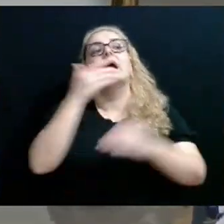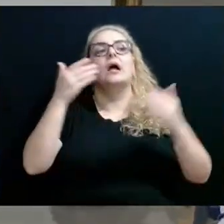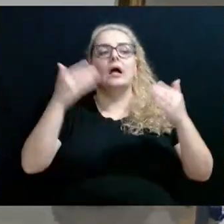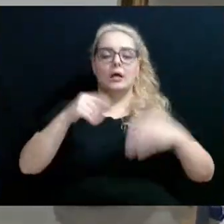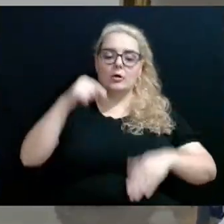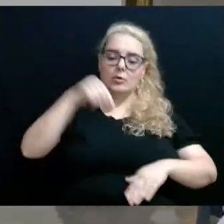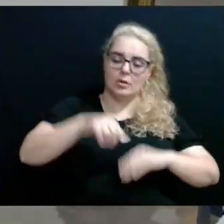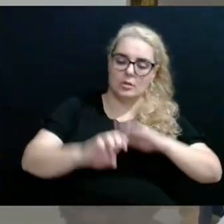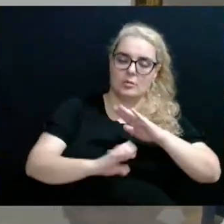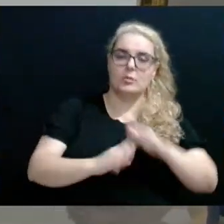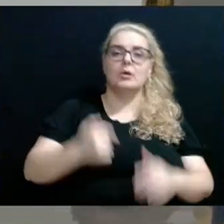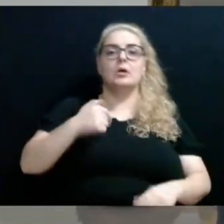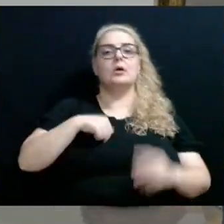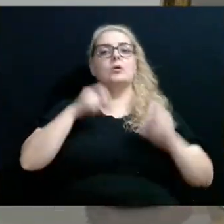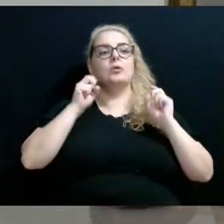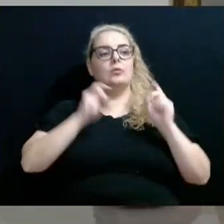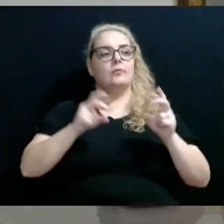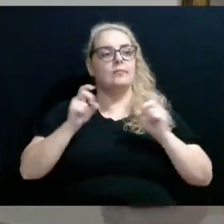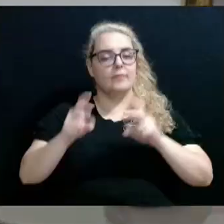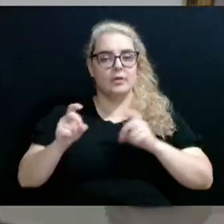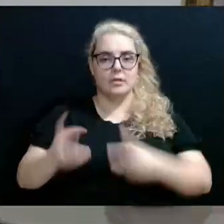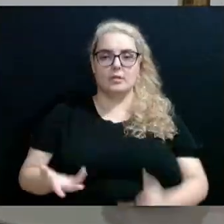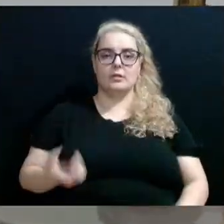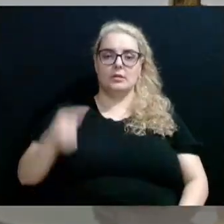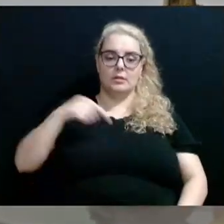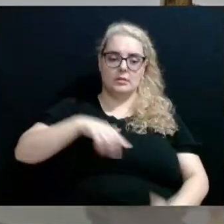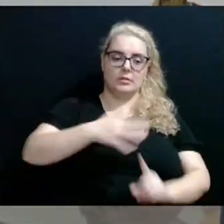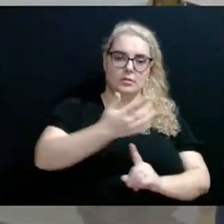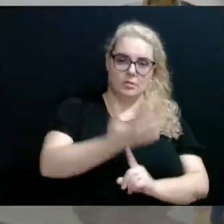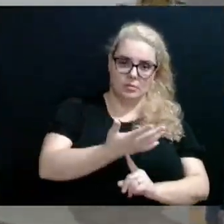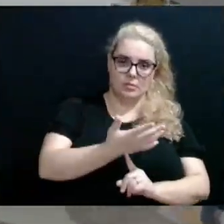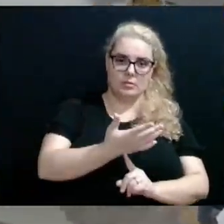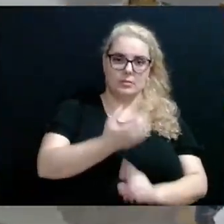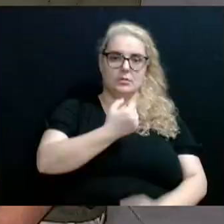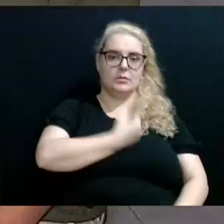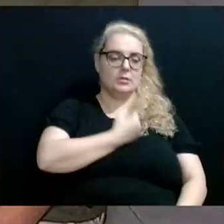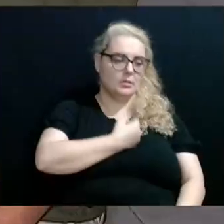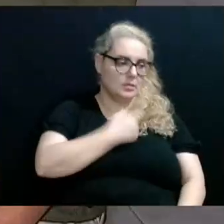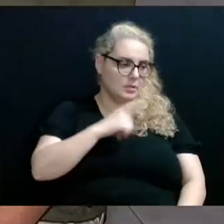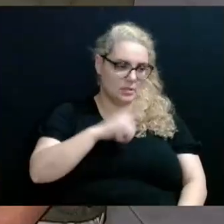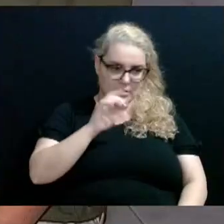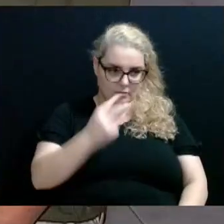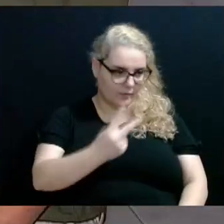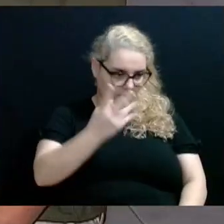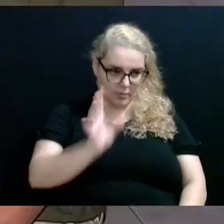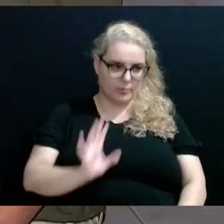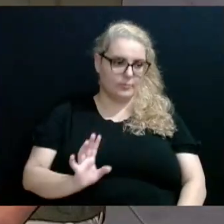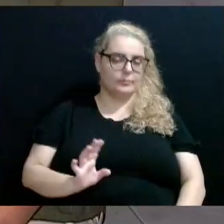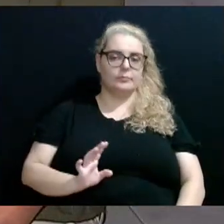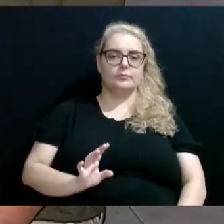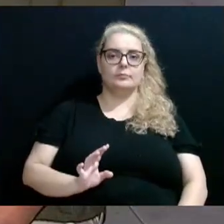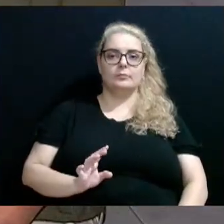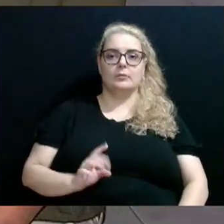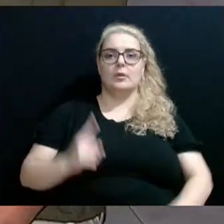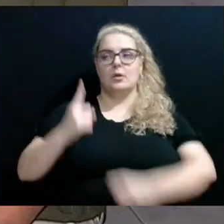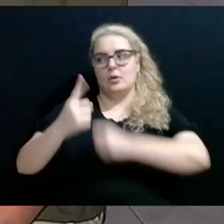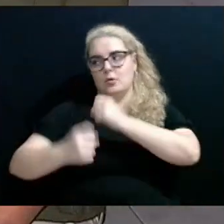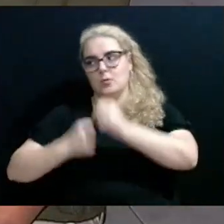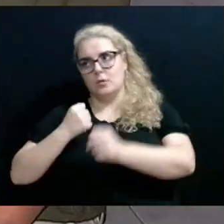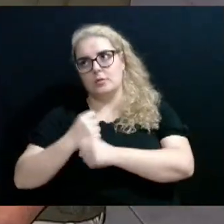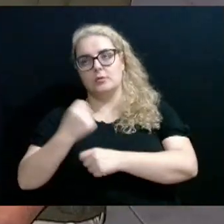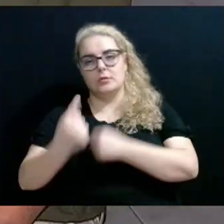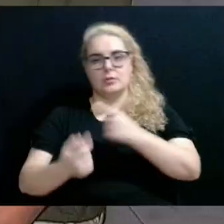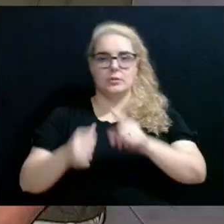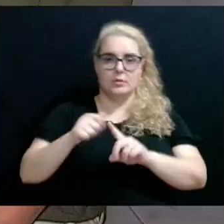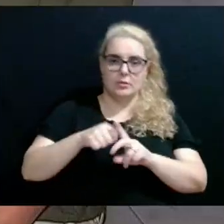estou vendendo e essa vela vale X? Quando foi isso? Tem 1 ano e alguns meses. Deu